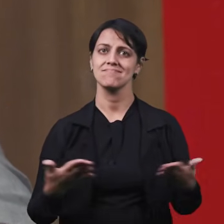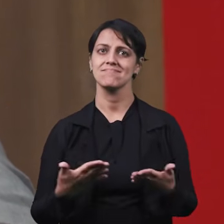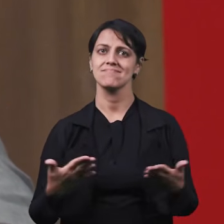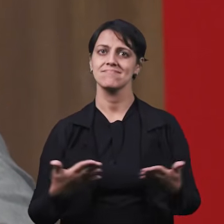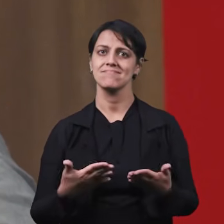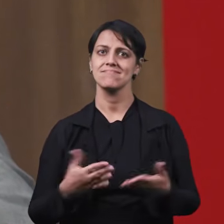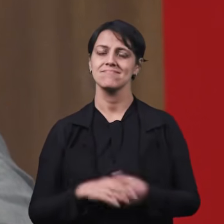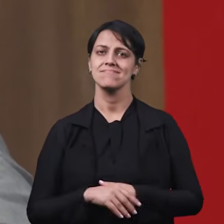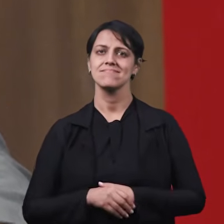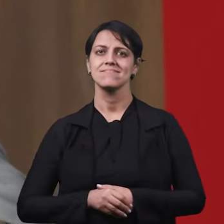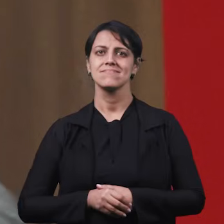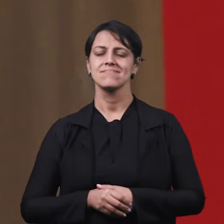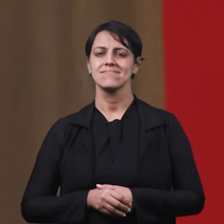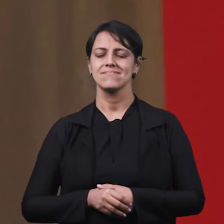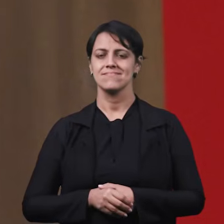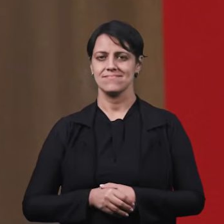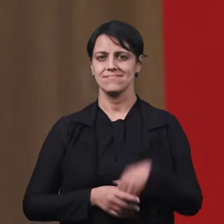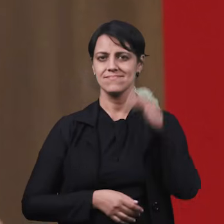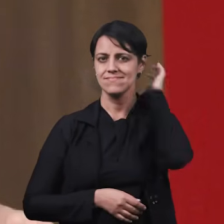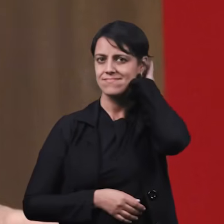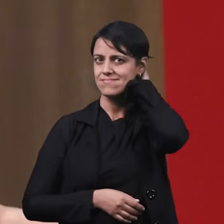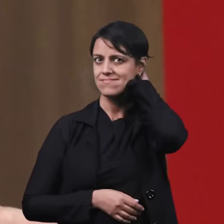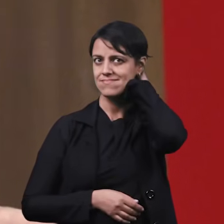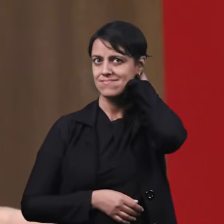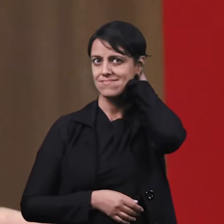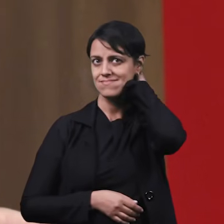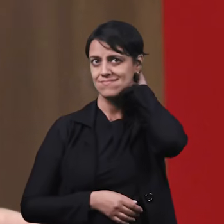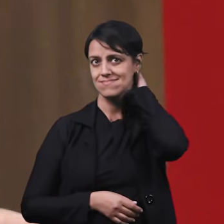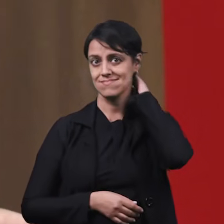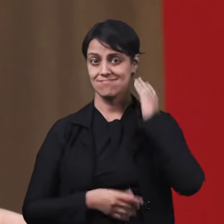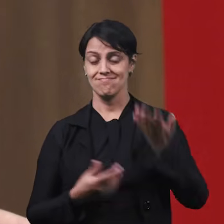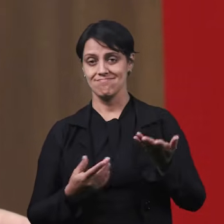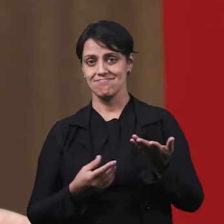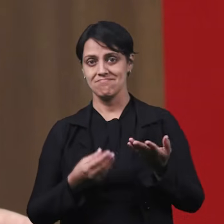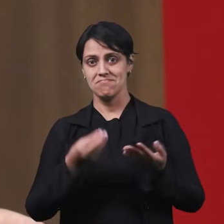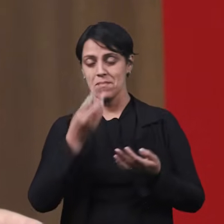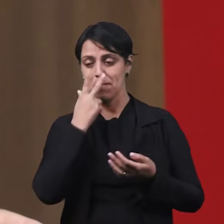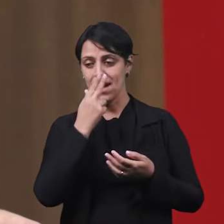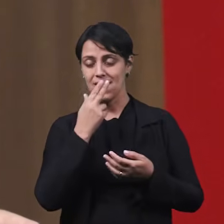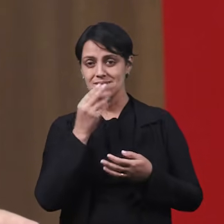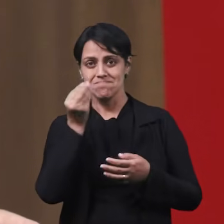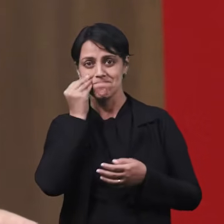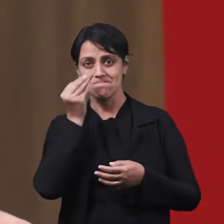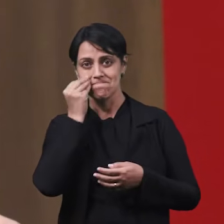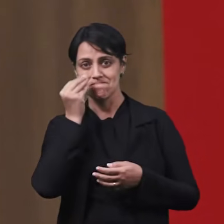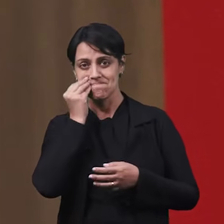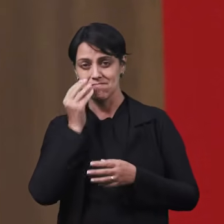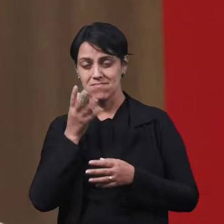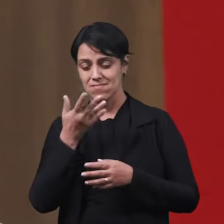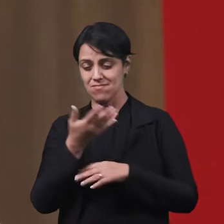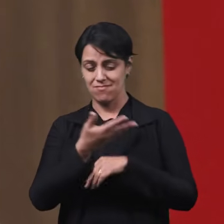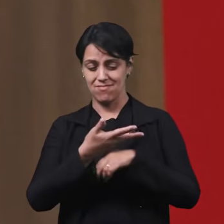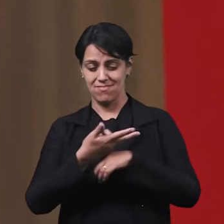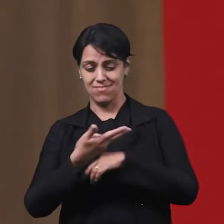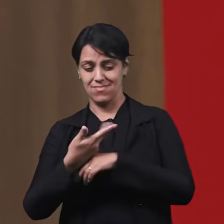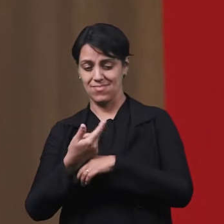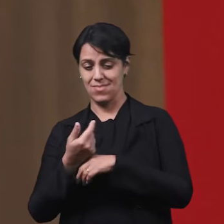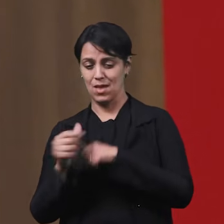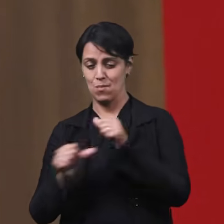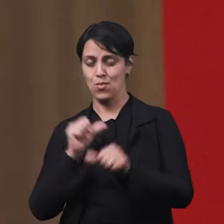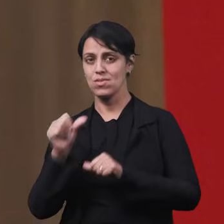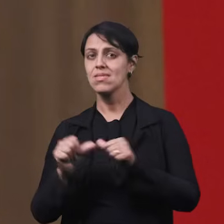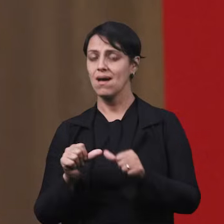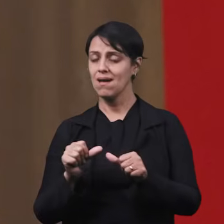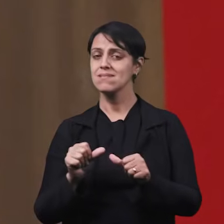hoje. Bom, fui tentado a desviar disso também ao longo desse período, viu,